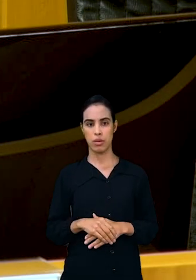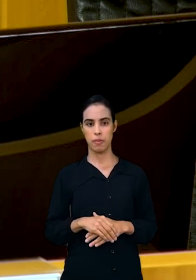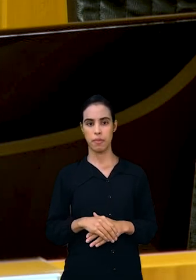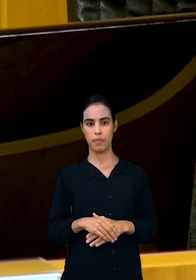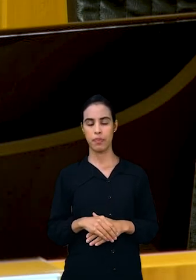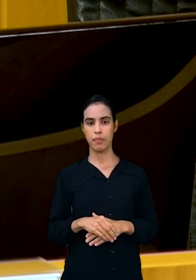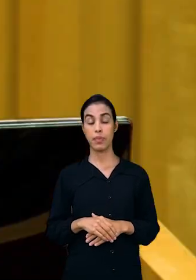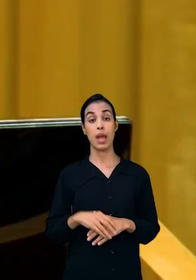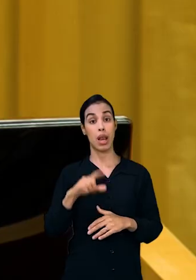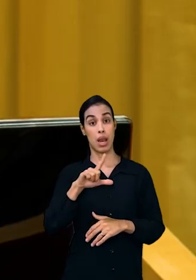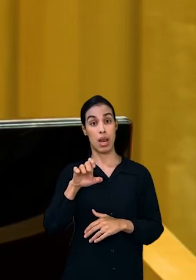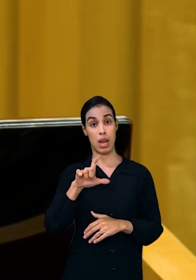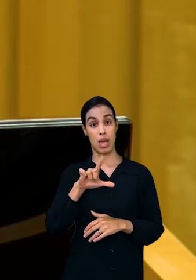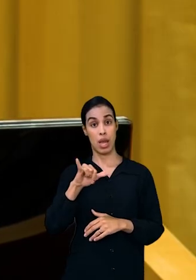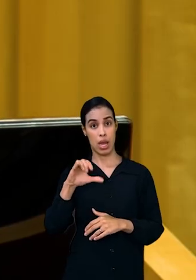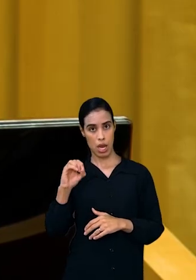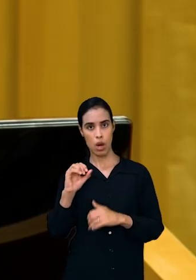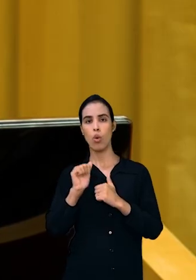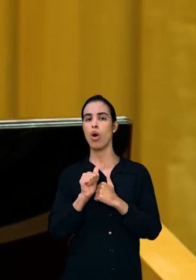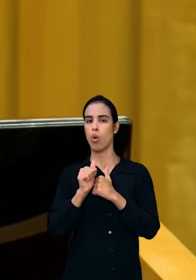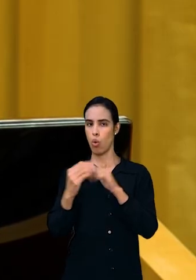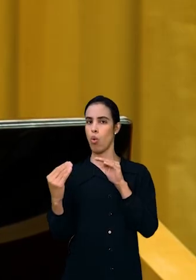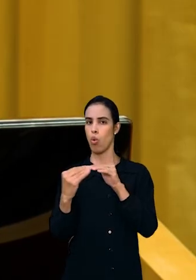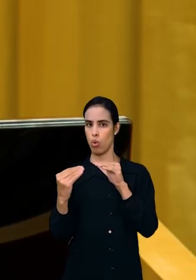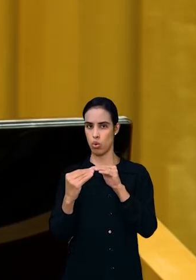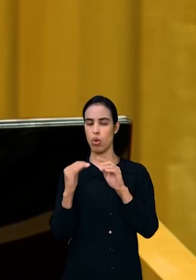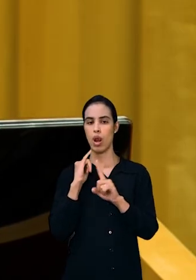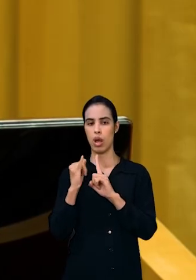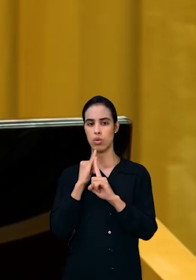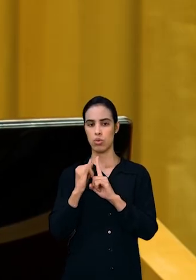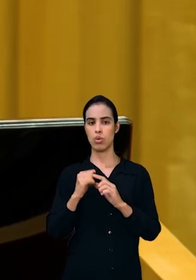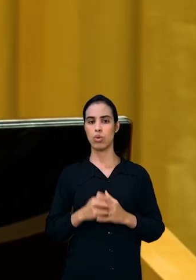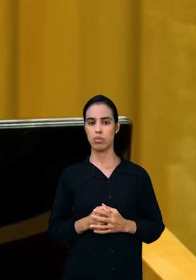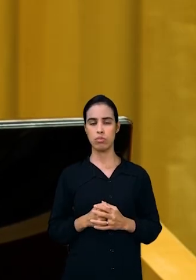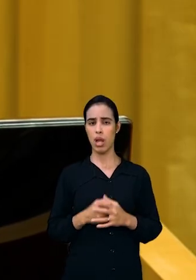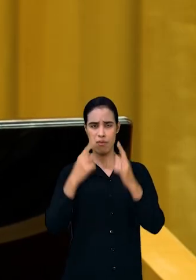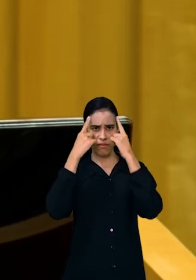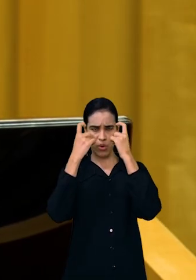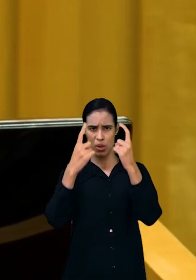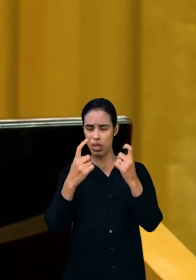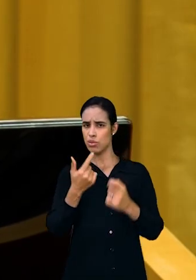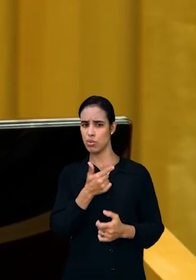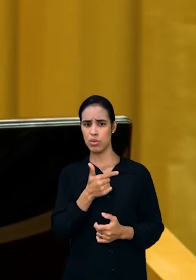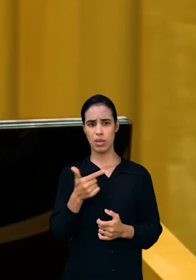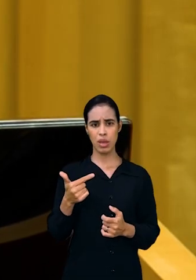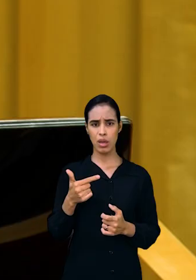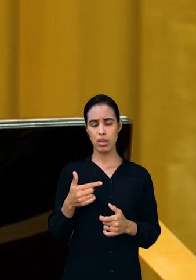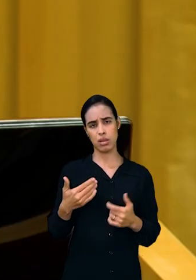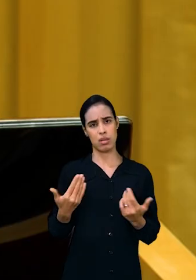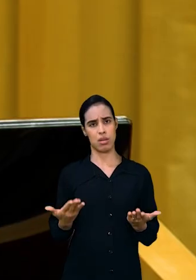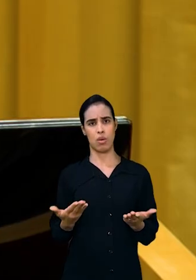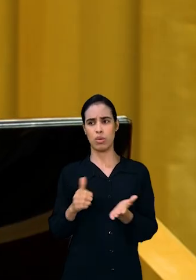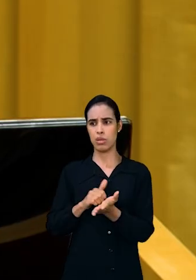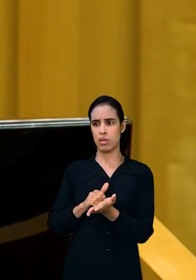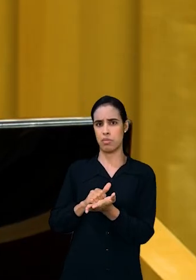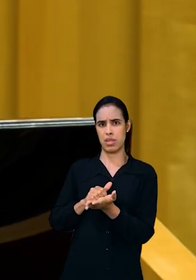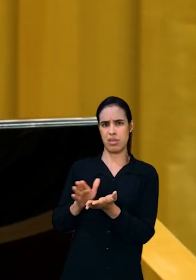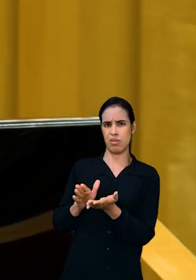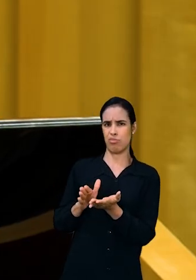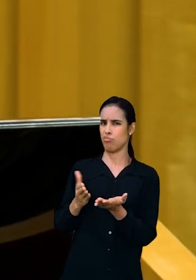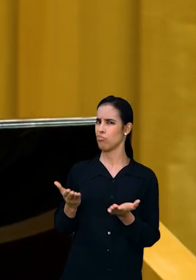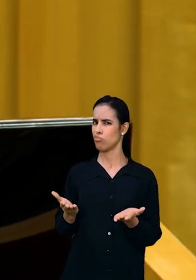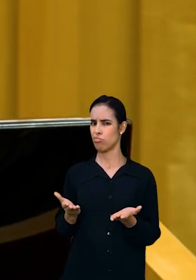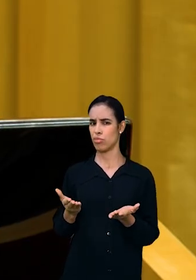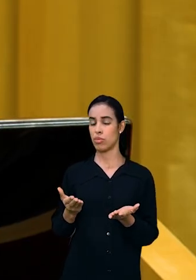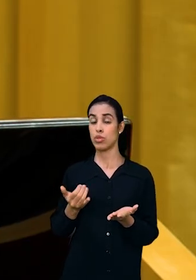sanção disciplinar. O ministro Lélio Bentes Correia acompanhou o relator. Não tendo havido violência, de fato,